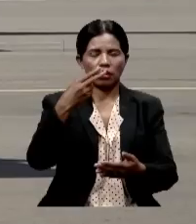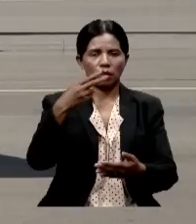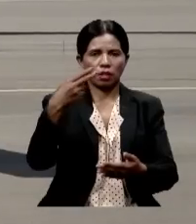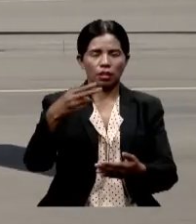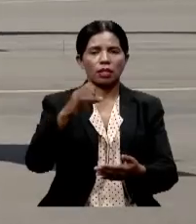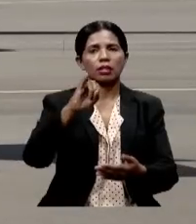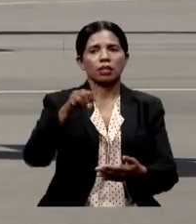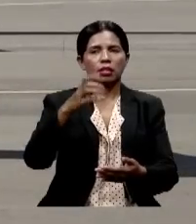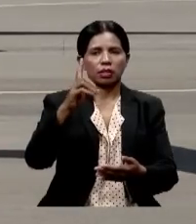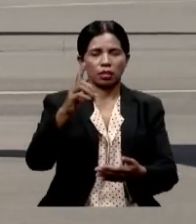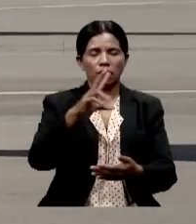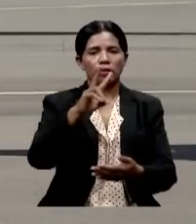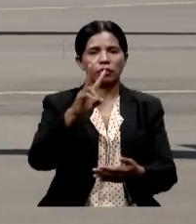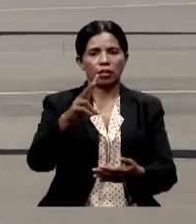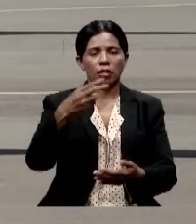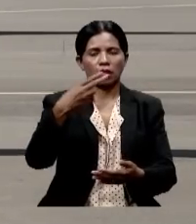VH-JZV,